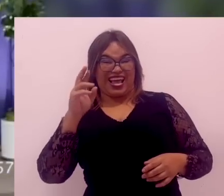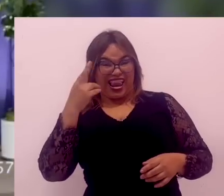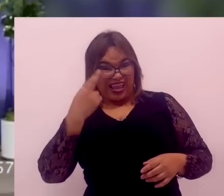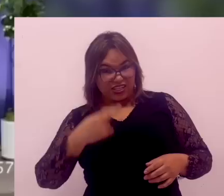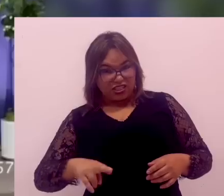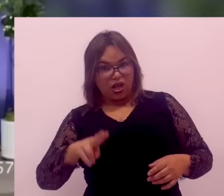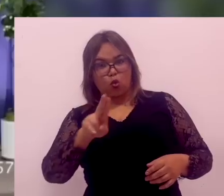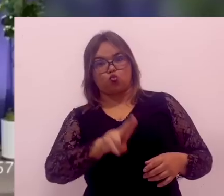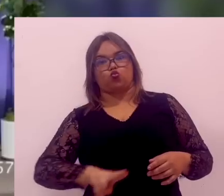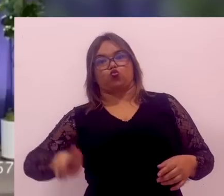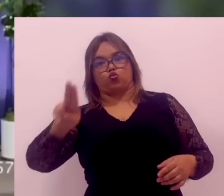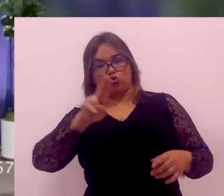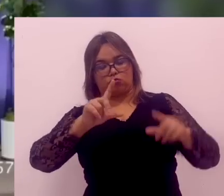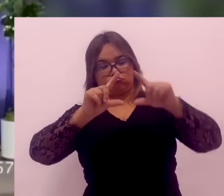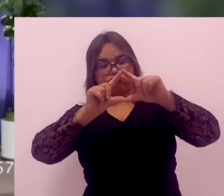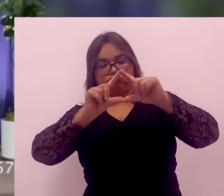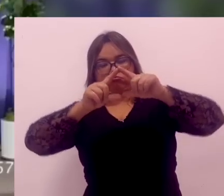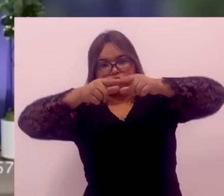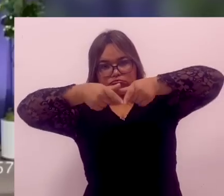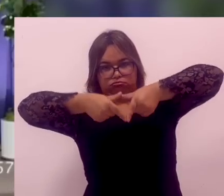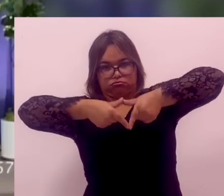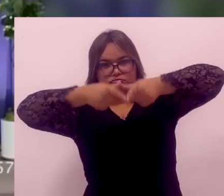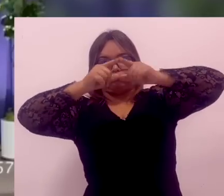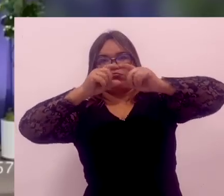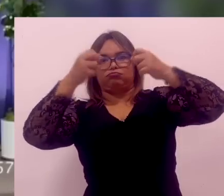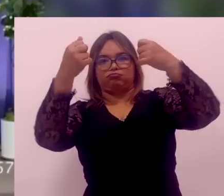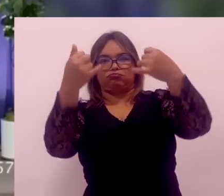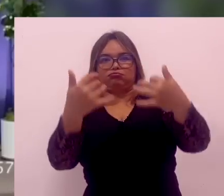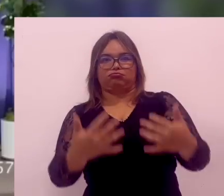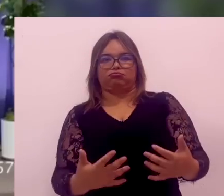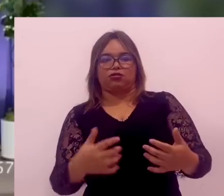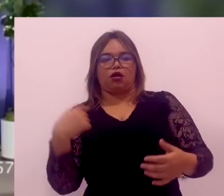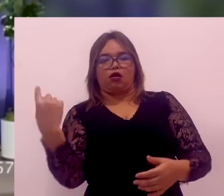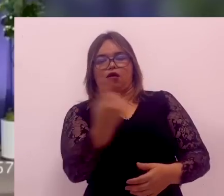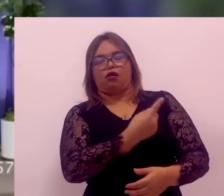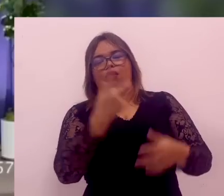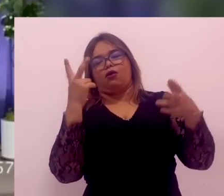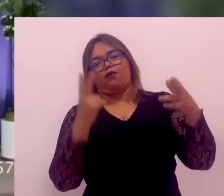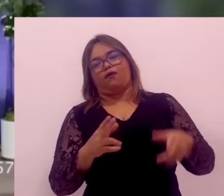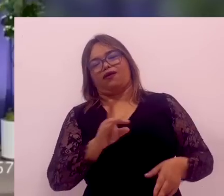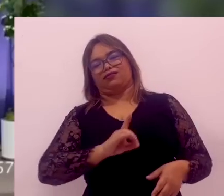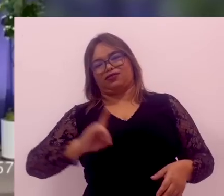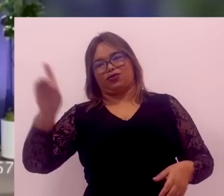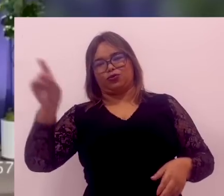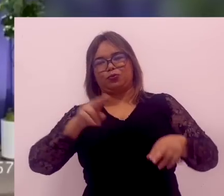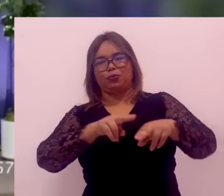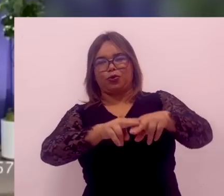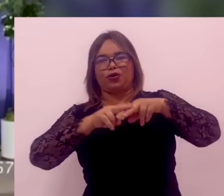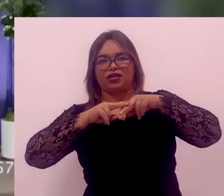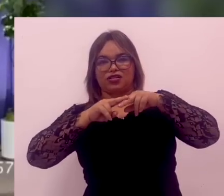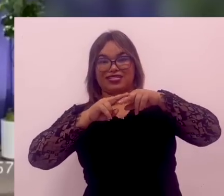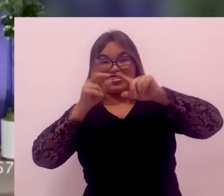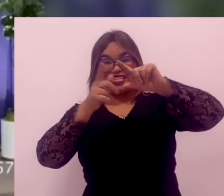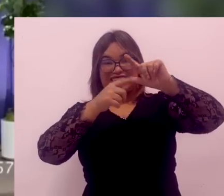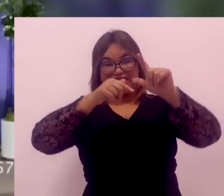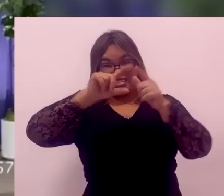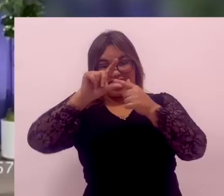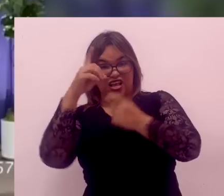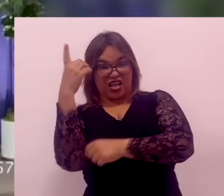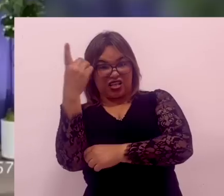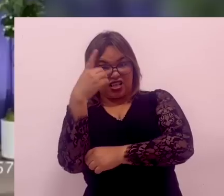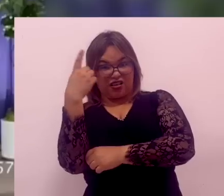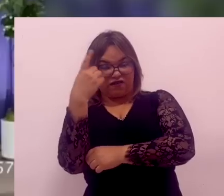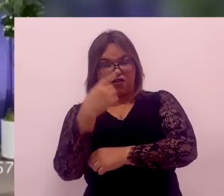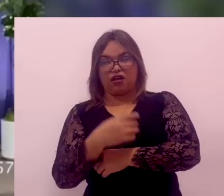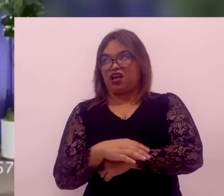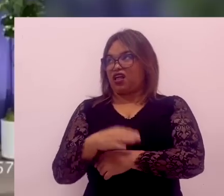somos divinos. Por isso que a estrela de Davi significa: na tua cara, Deus, nós somos divinos. Esta é uma